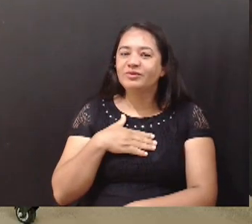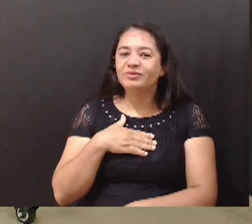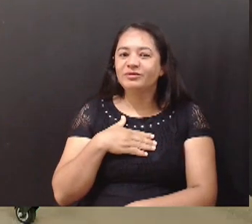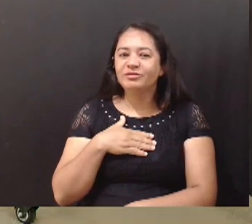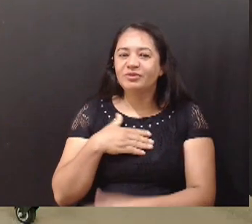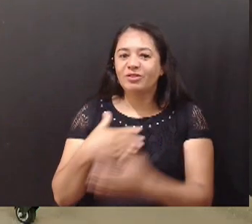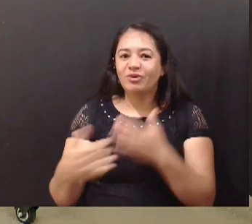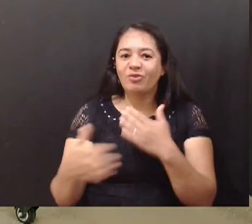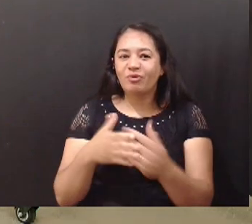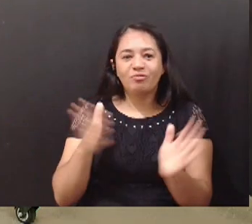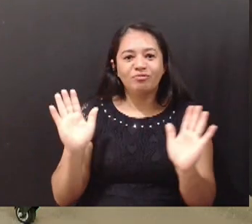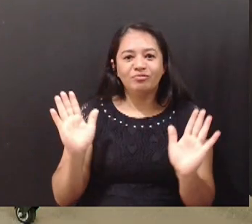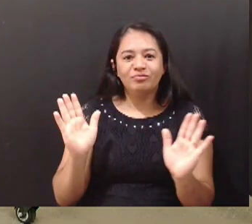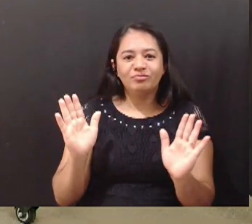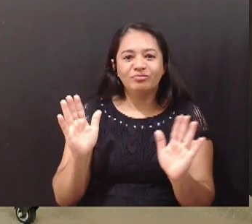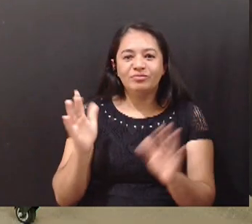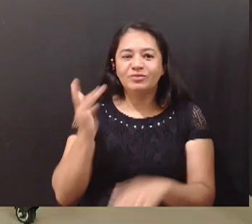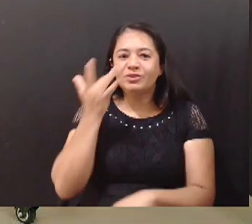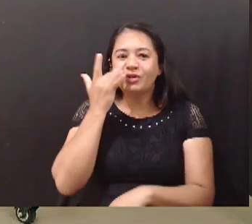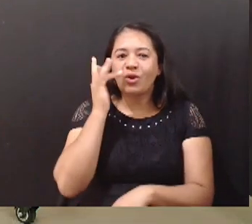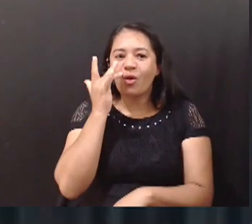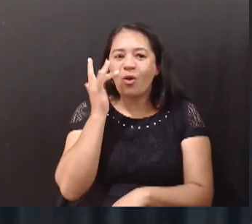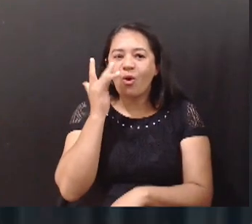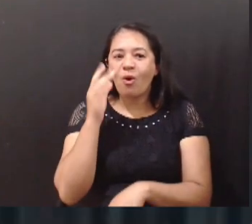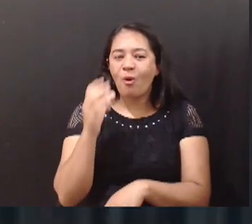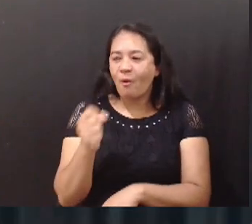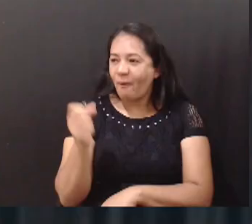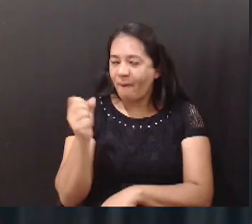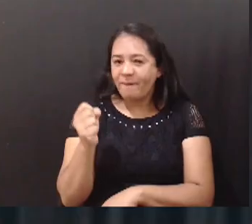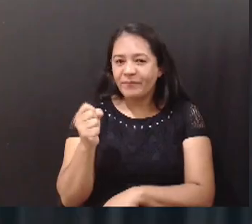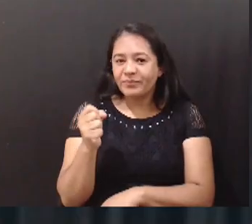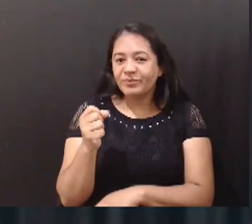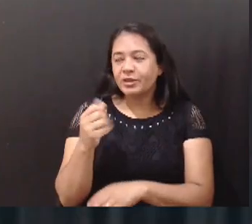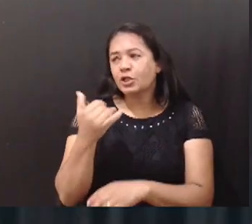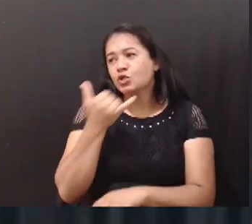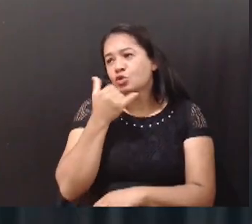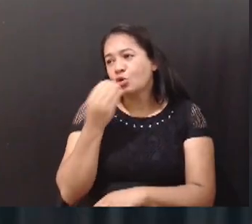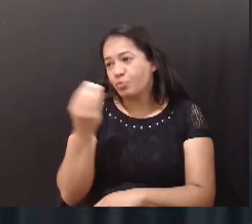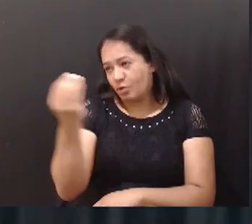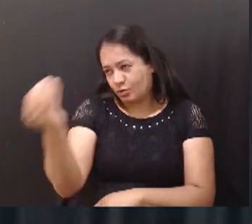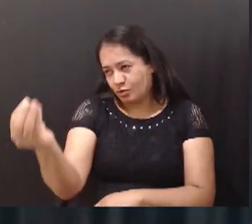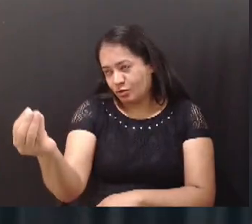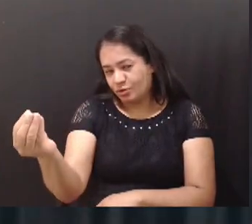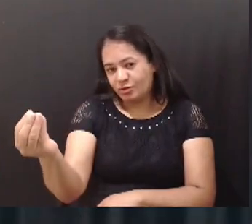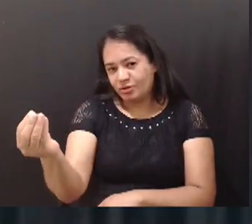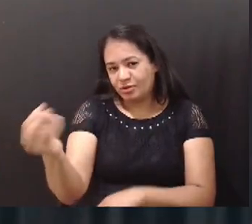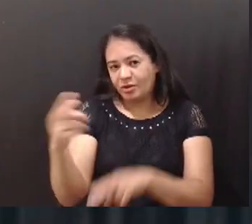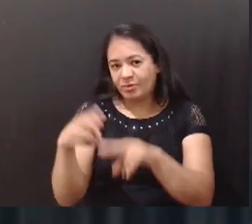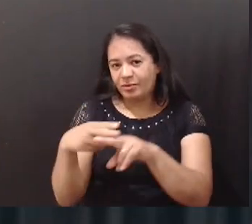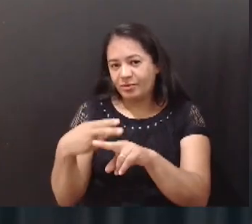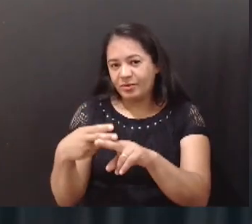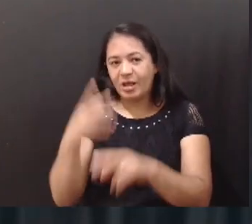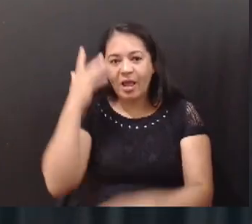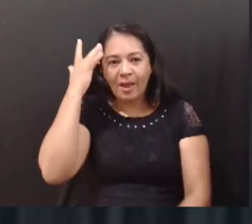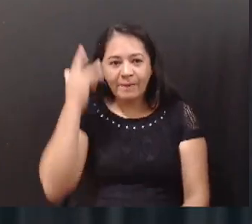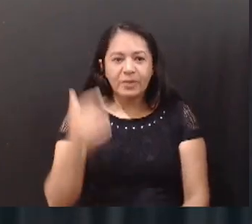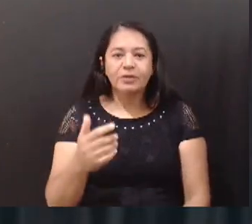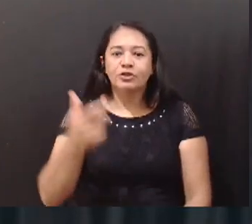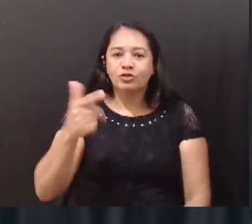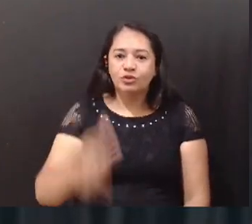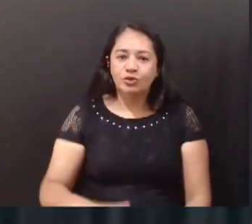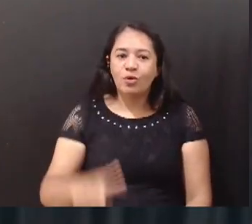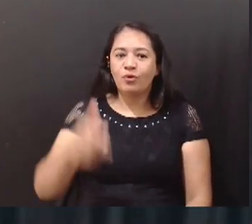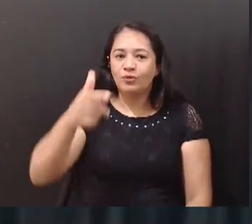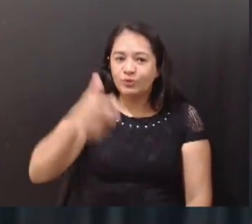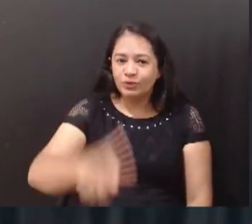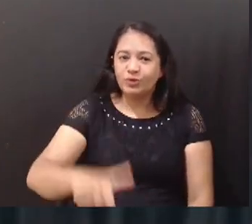um ouro branco. Um ouro branco, olha, desculpa, eu trouxe um ouro branco para você. Sim. Aí, no outro dia, a mesma coisa. Eu trouxe um ouro branco para